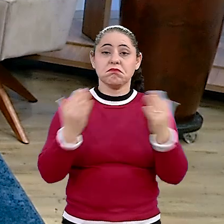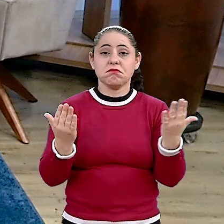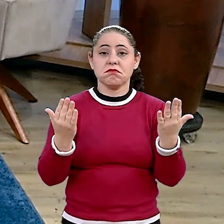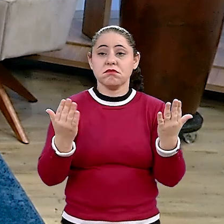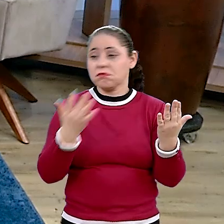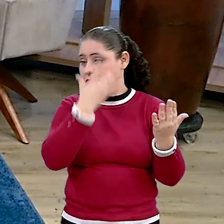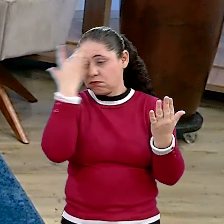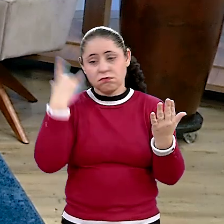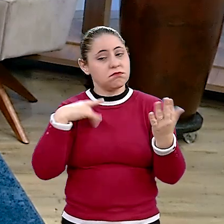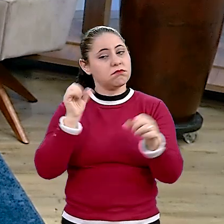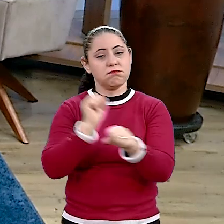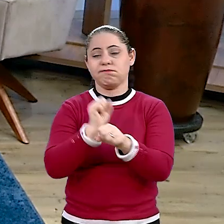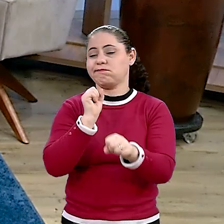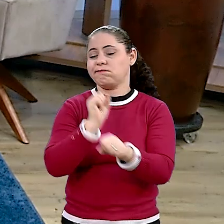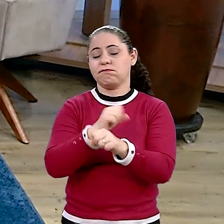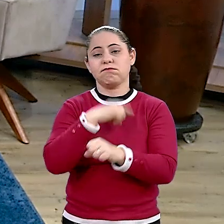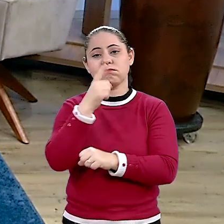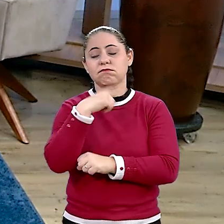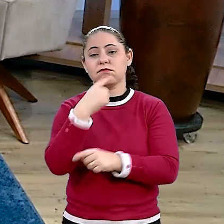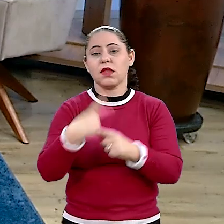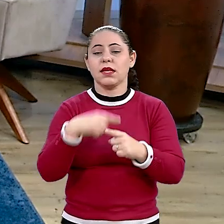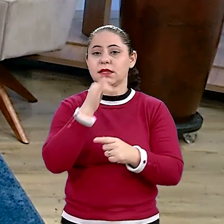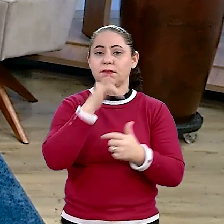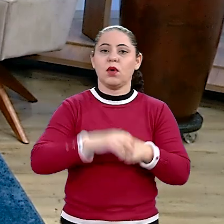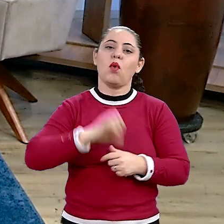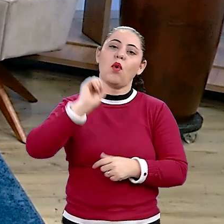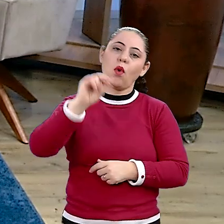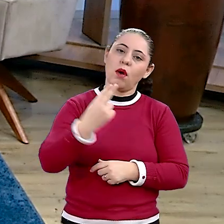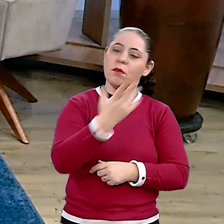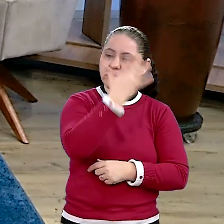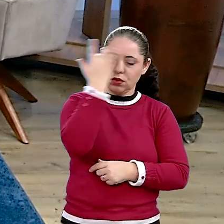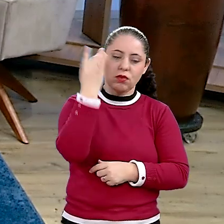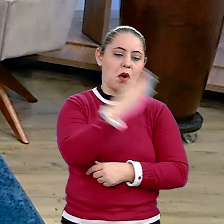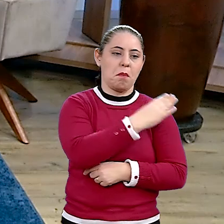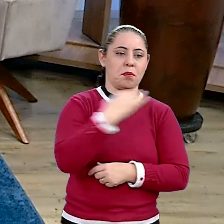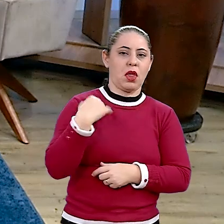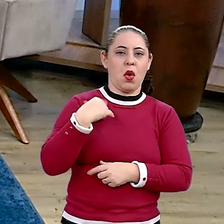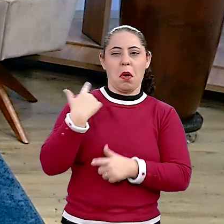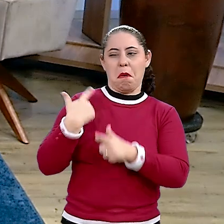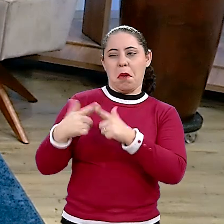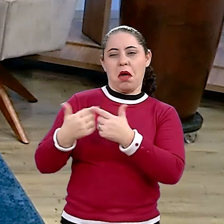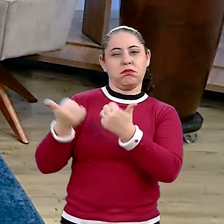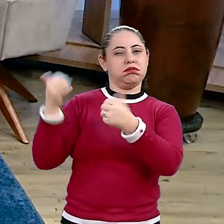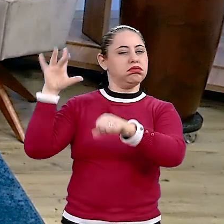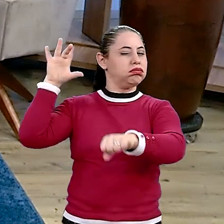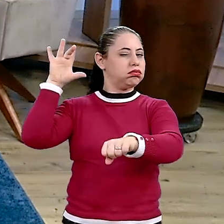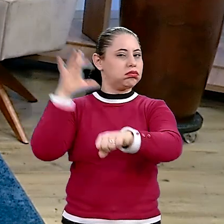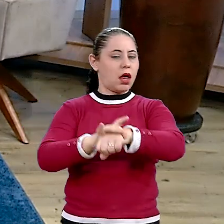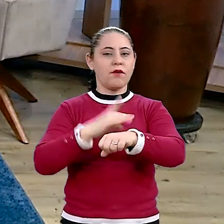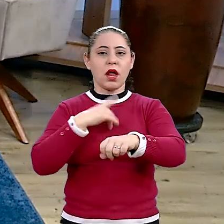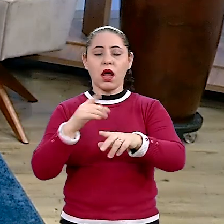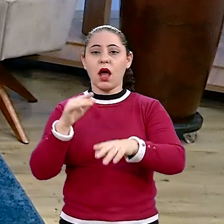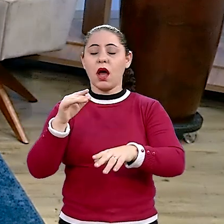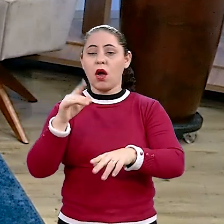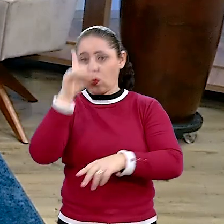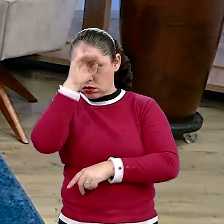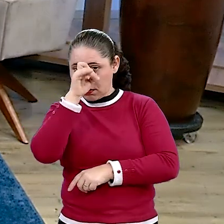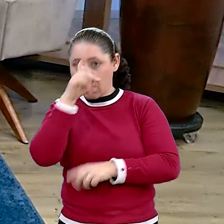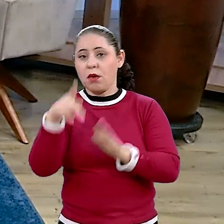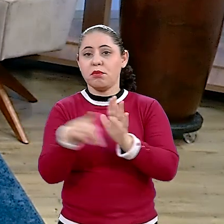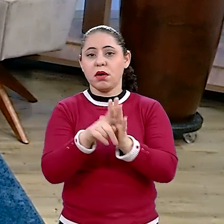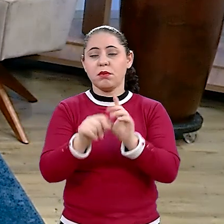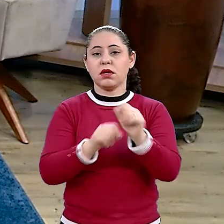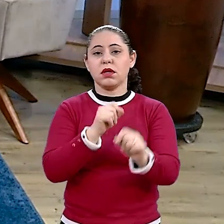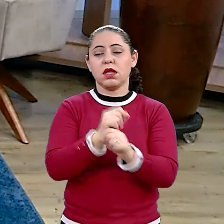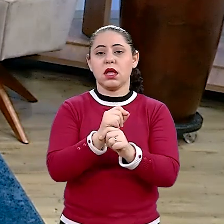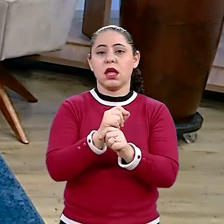pessoas não têm condição de aguardar isso, porque ou a pessoa morre, ou tem uma complicação muito grave, ela vai dar entrada dentro de um hospital